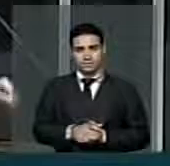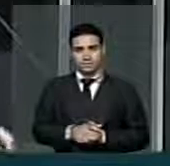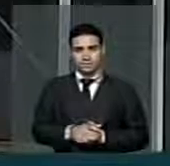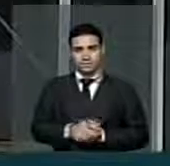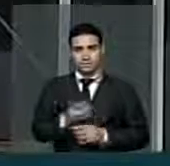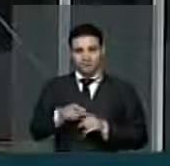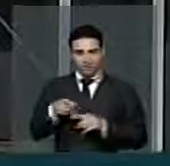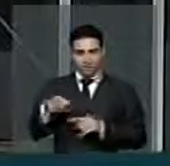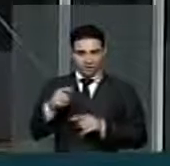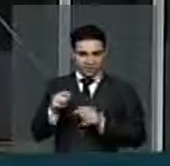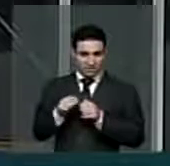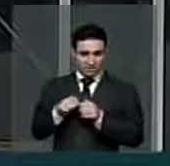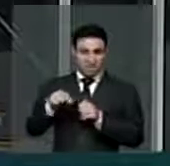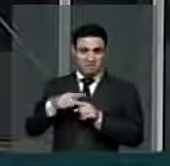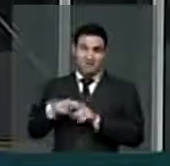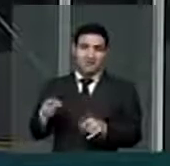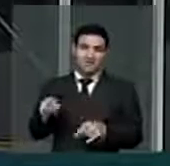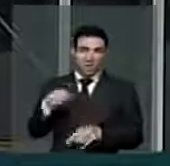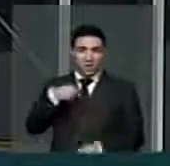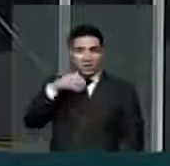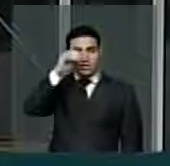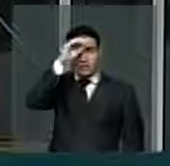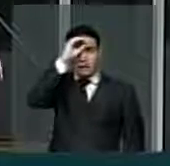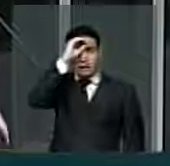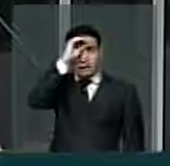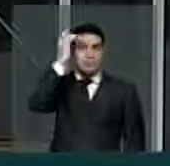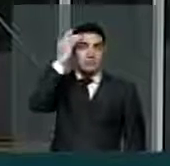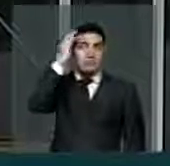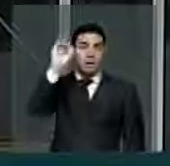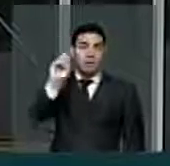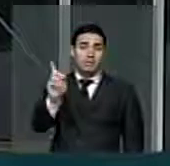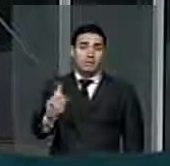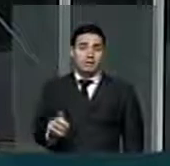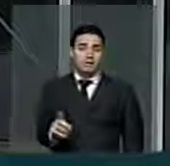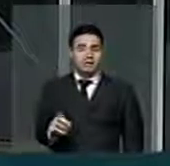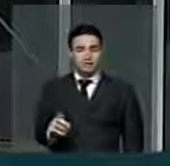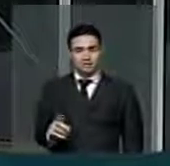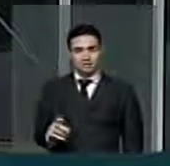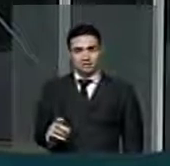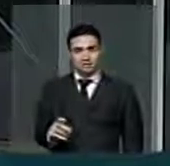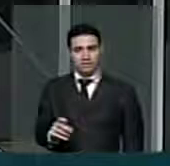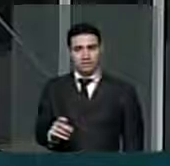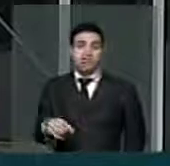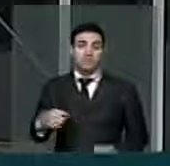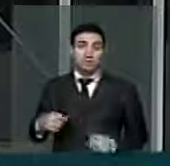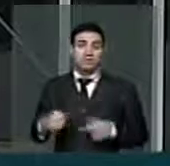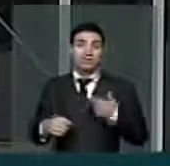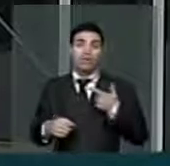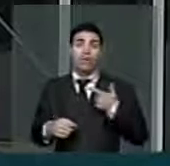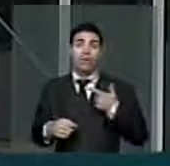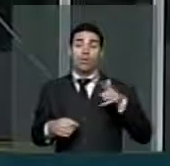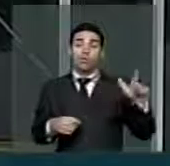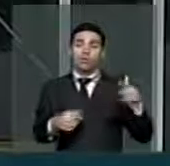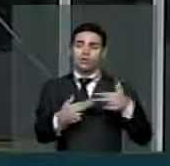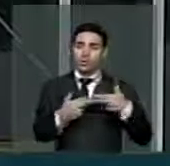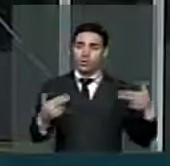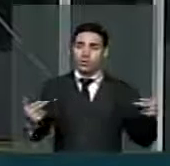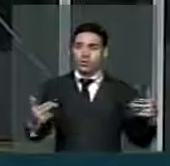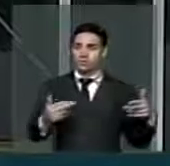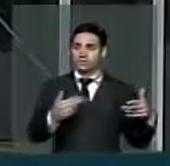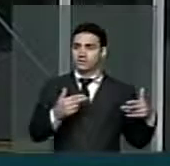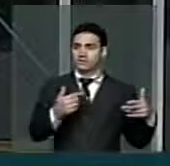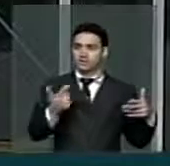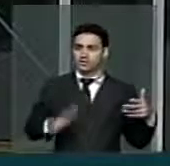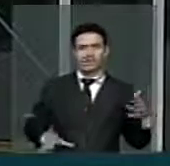forma inconsciente e de que ele precise de uma outra faculdade do crime, além daquela onde ele já cursa,